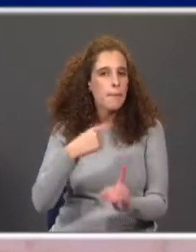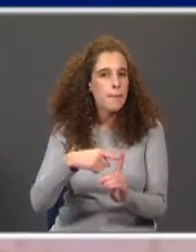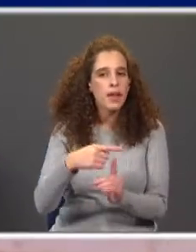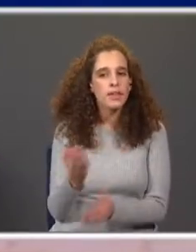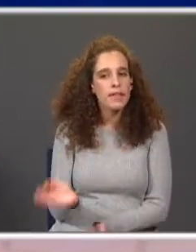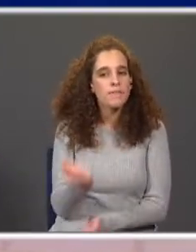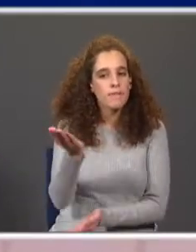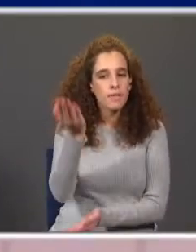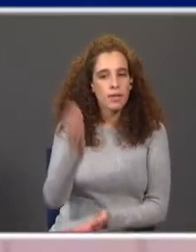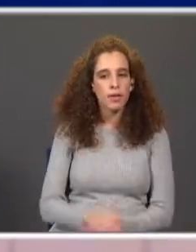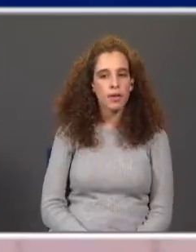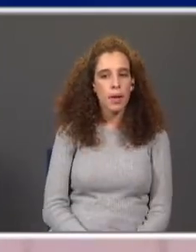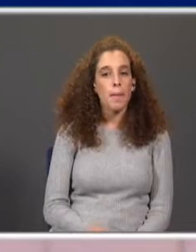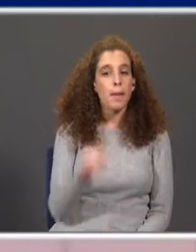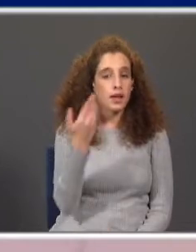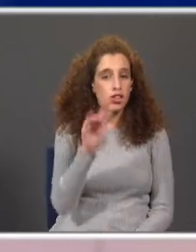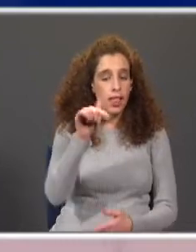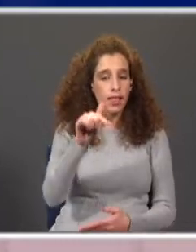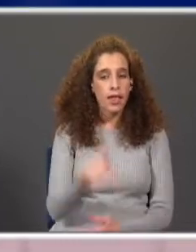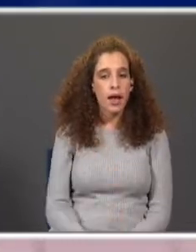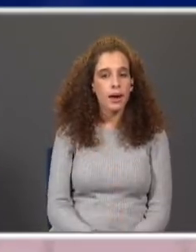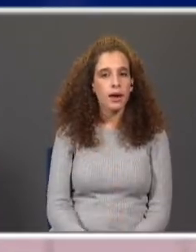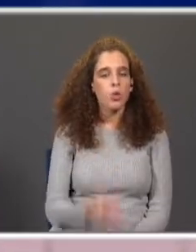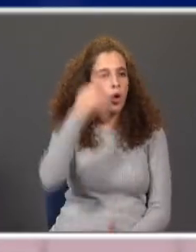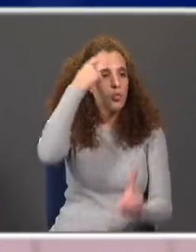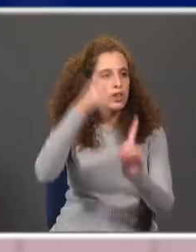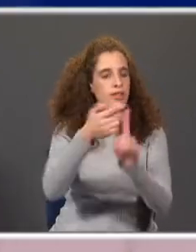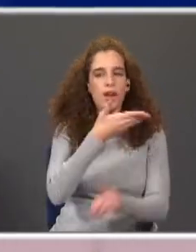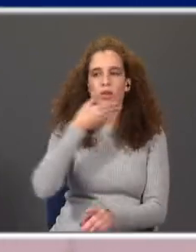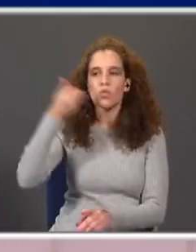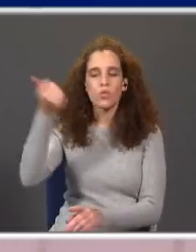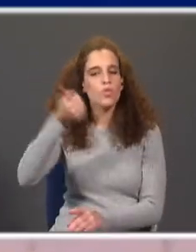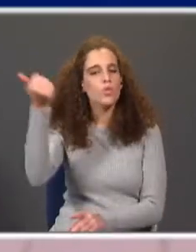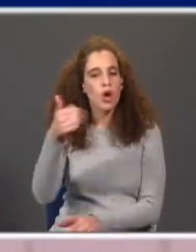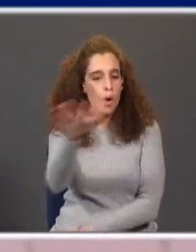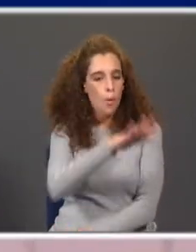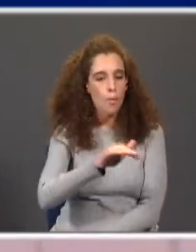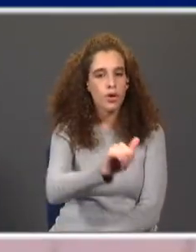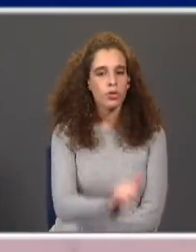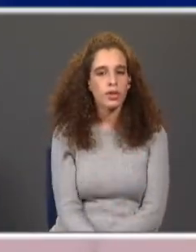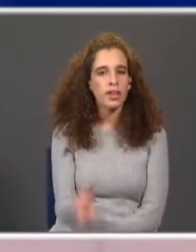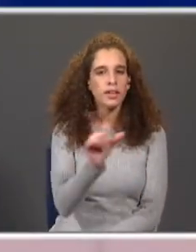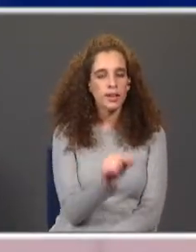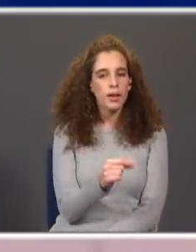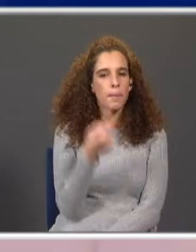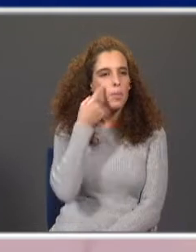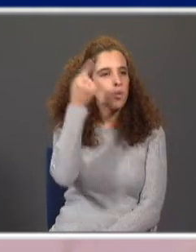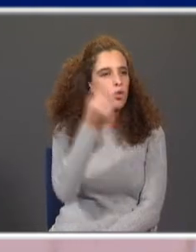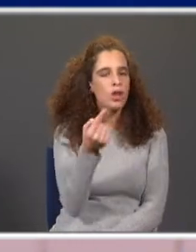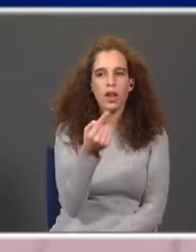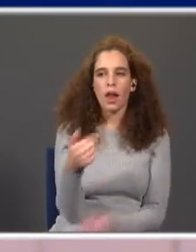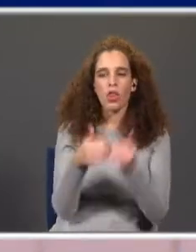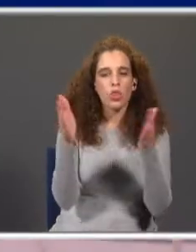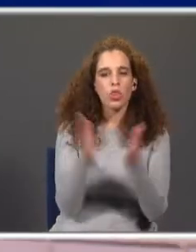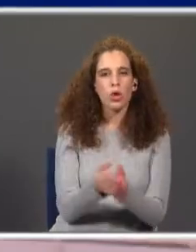retratadas naquele mural. Naquele mural que pretendia embelezar um espaço e, ao mesmo tempo, retratar ali toda a história, todo